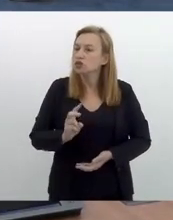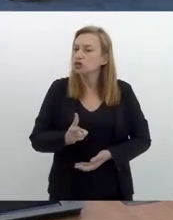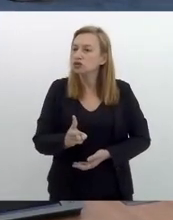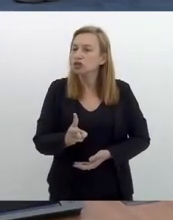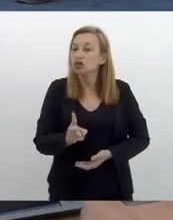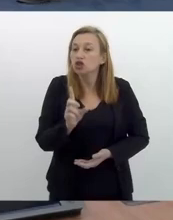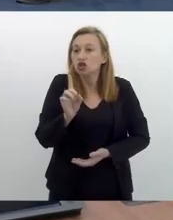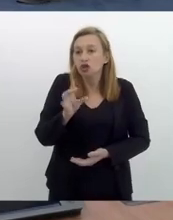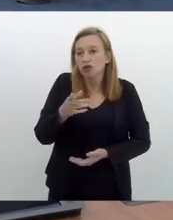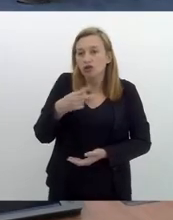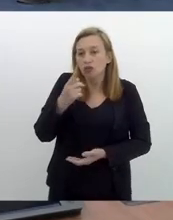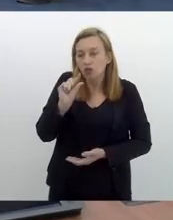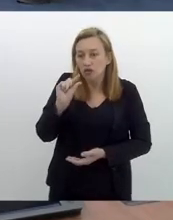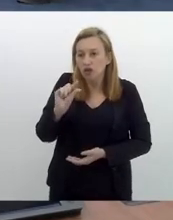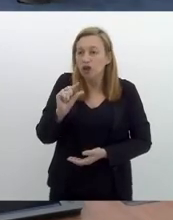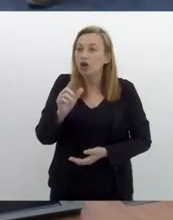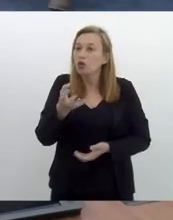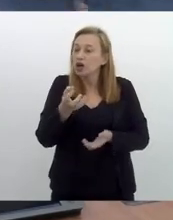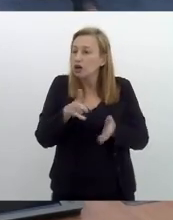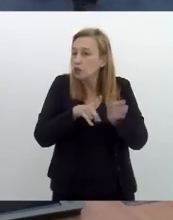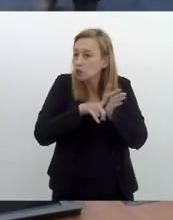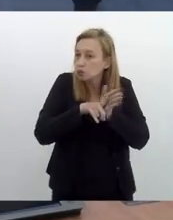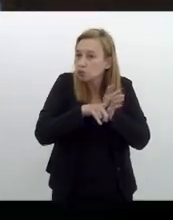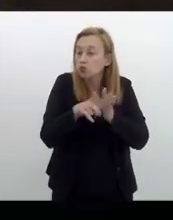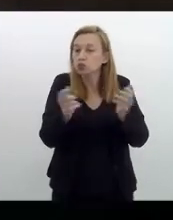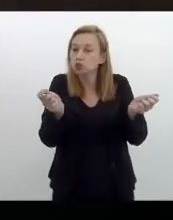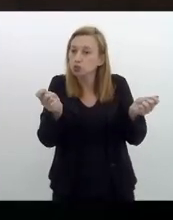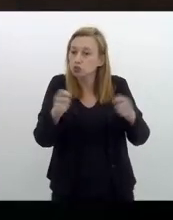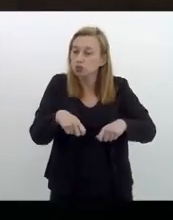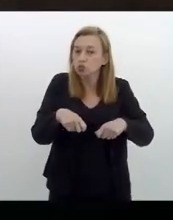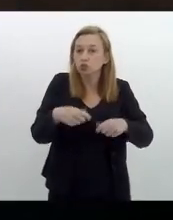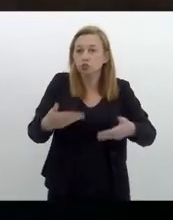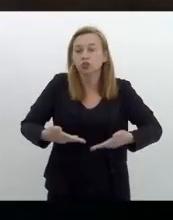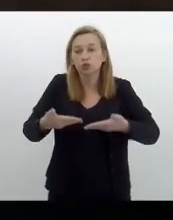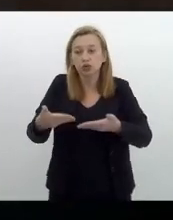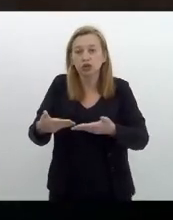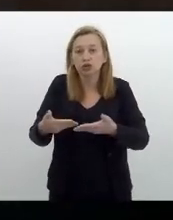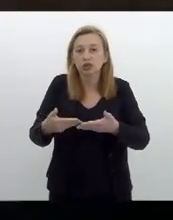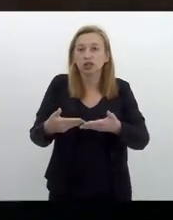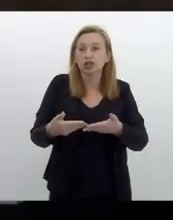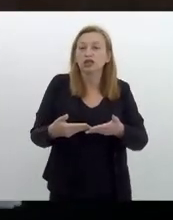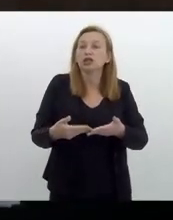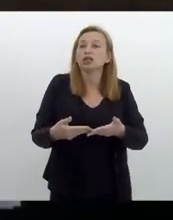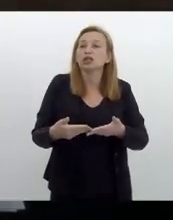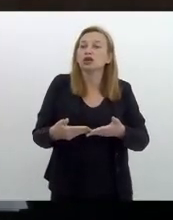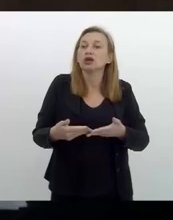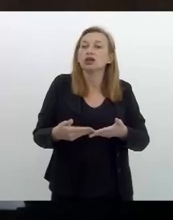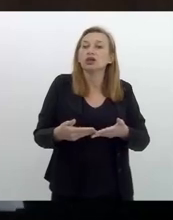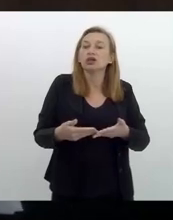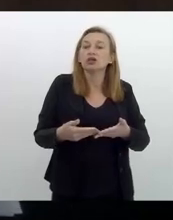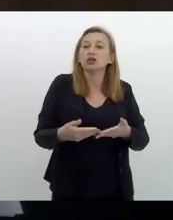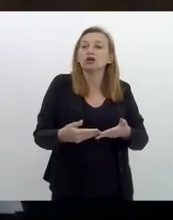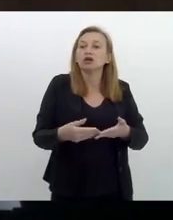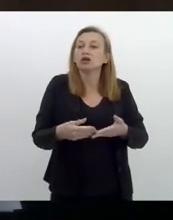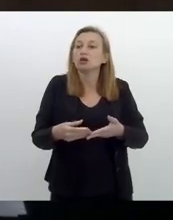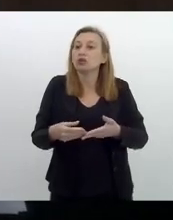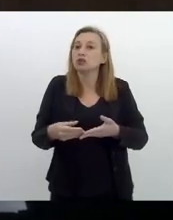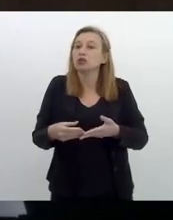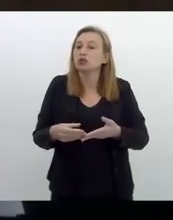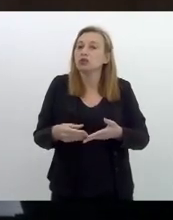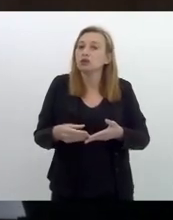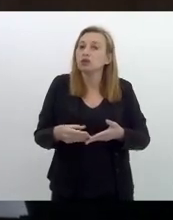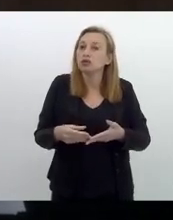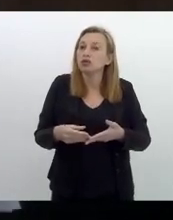eu quero examinar a possibilidade de oferecer um destaque para redução por